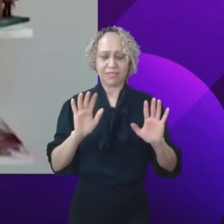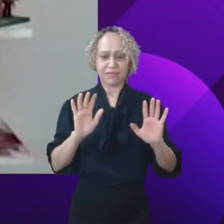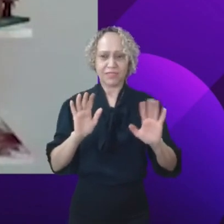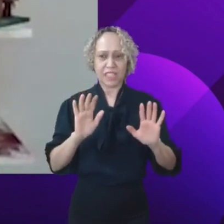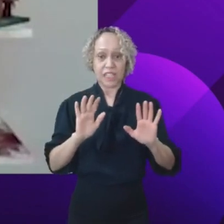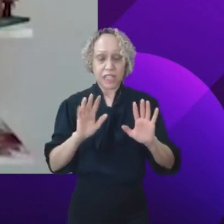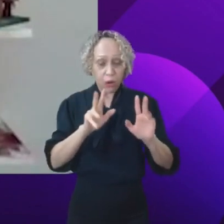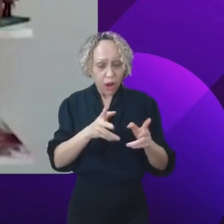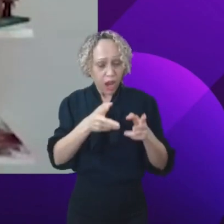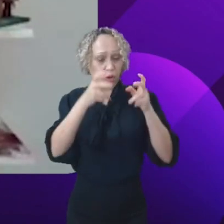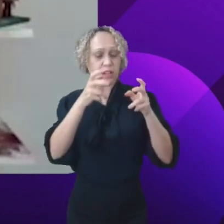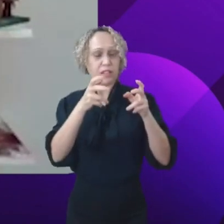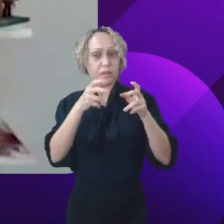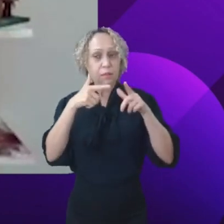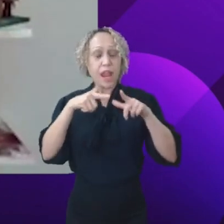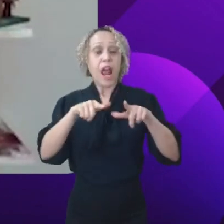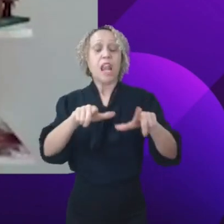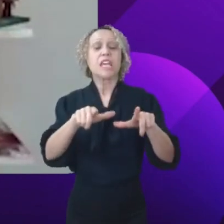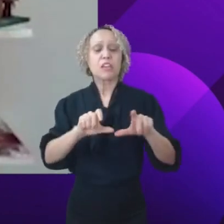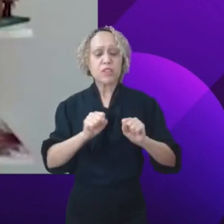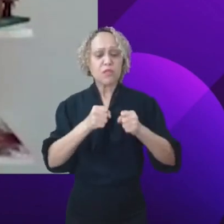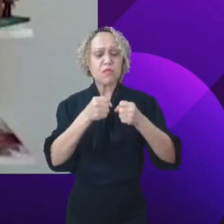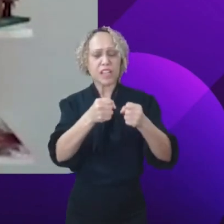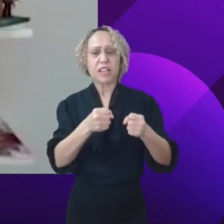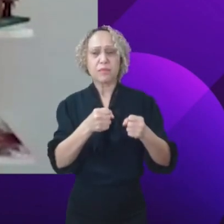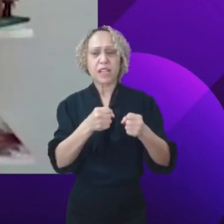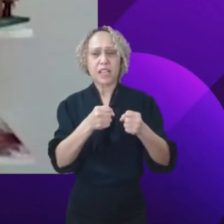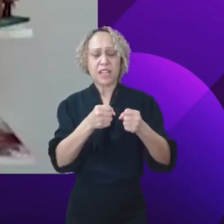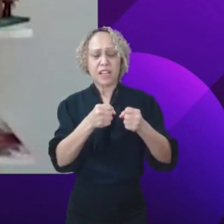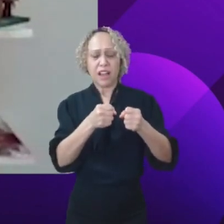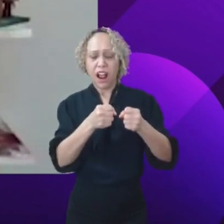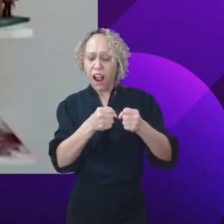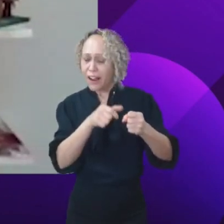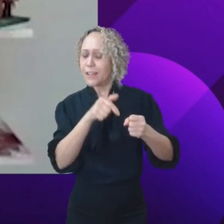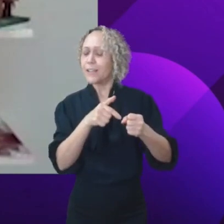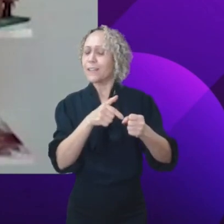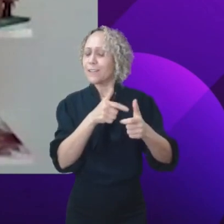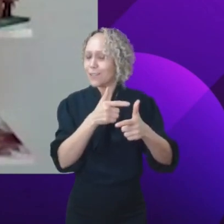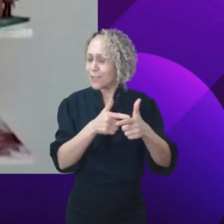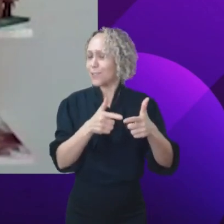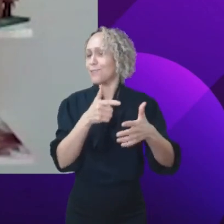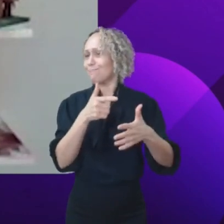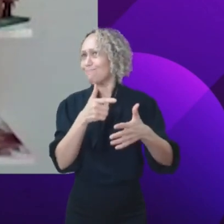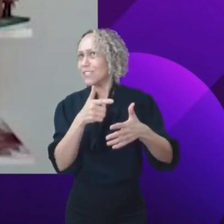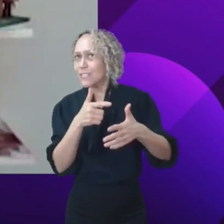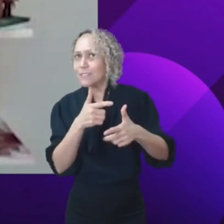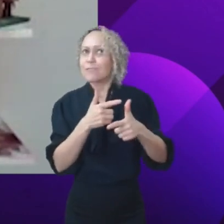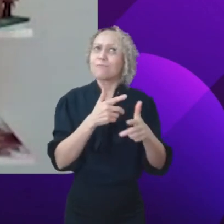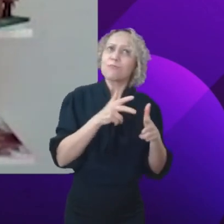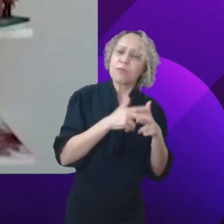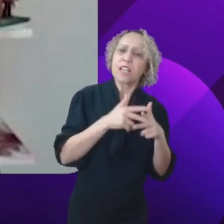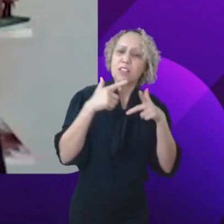do reconhecimento pela língua e do enfrentamento a esses entraves linguísticos é justamente